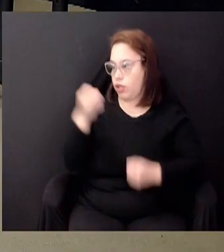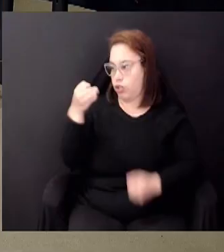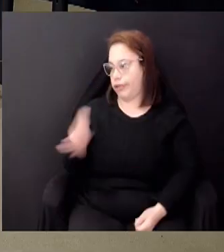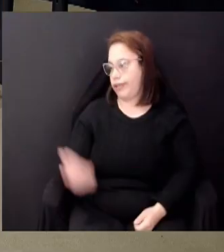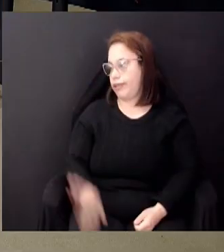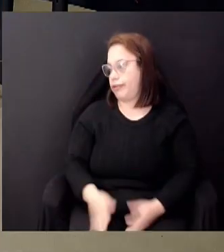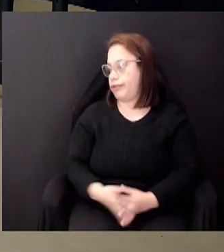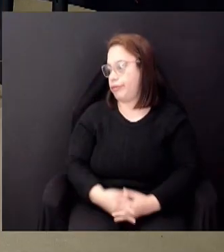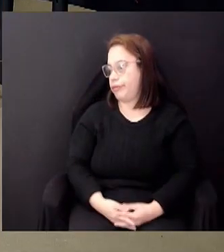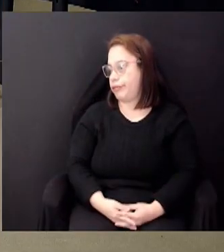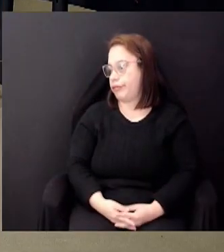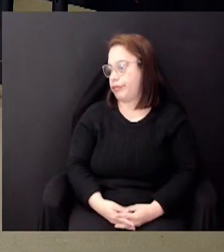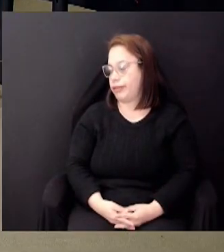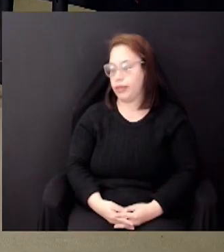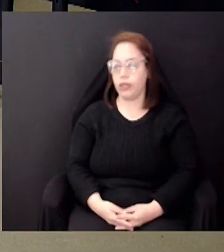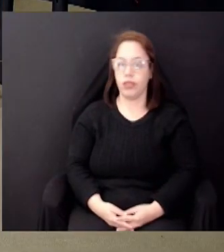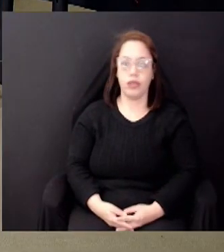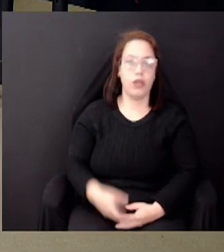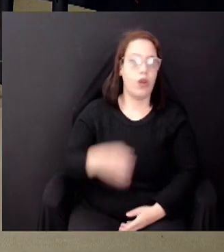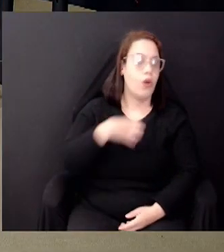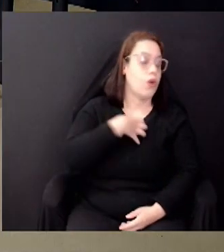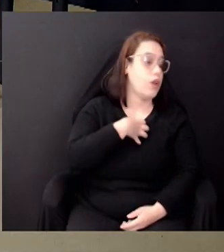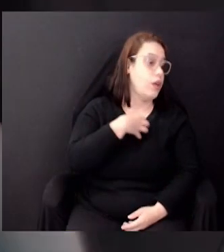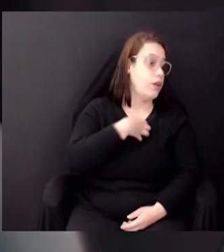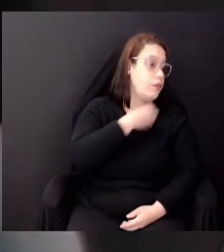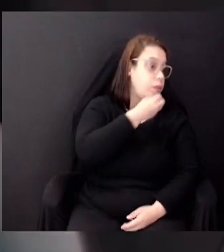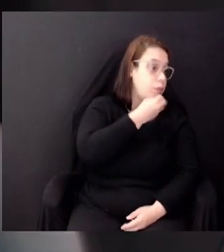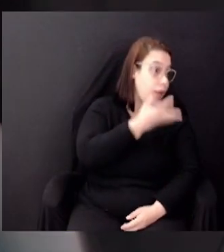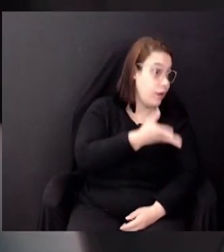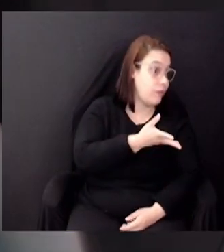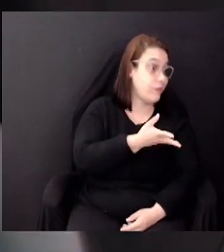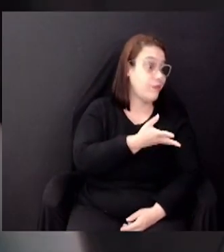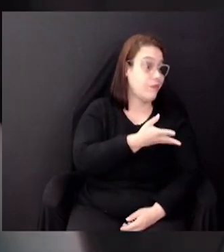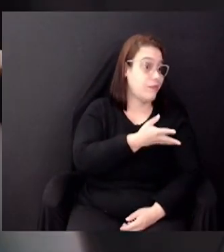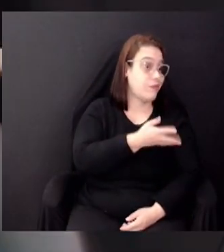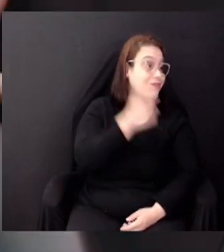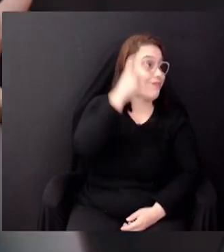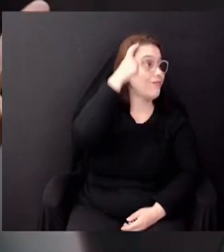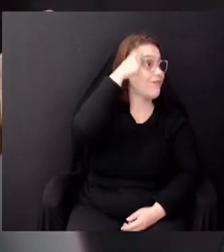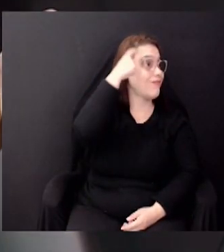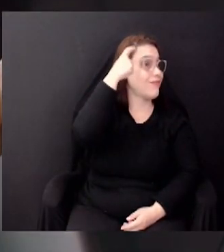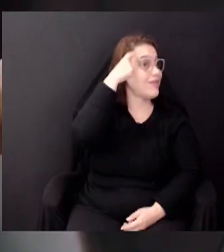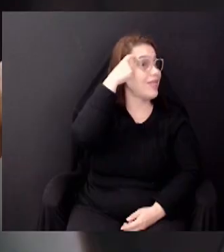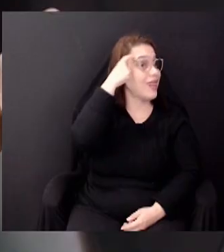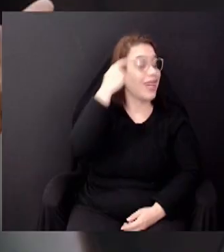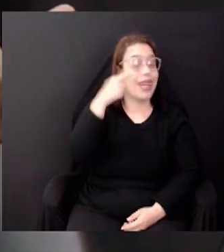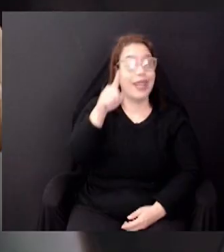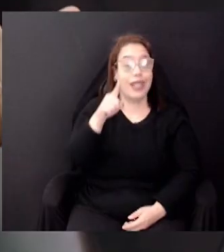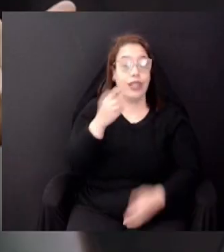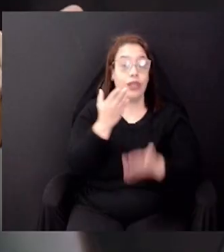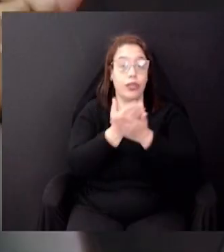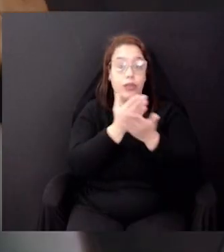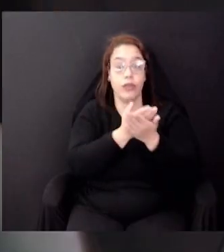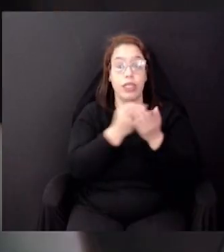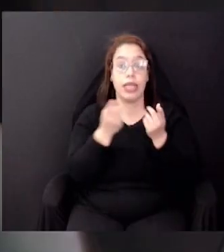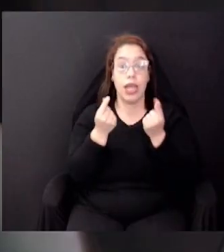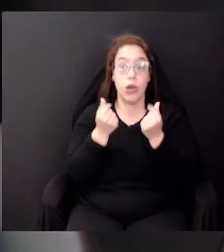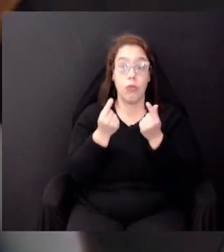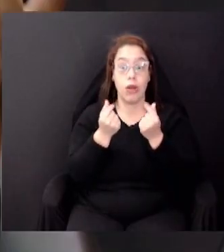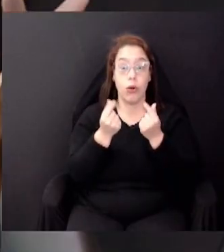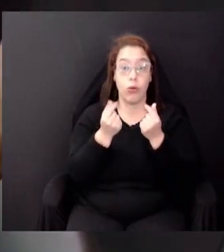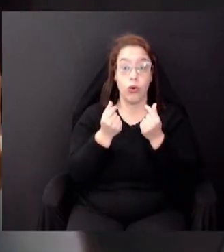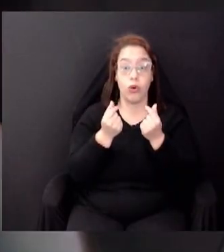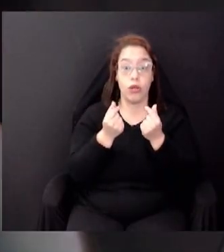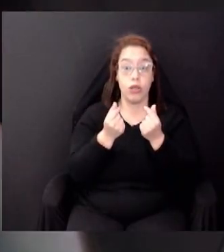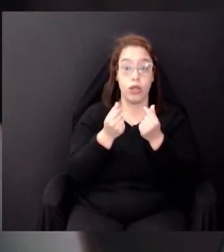uma sensação de bem-estar, Gente, que né, Rúbia? isso? E se a gente pensar, ir em uma aula de dança tem um custo, né, de Claro, resposta. aham. Você vai precisar